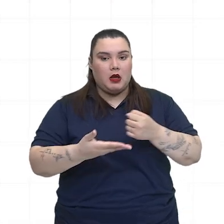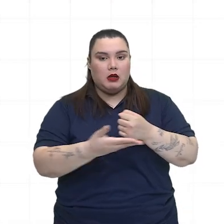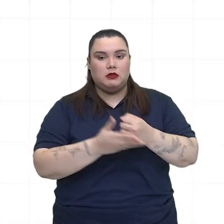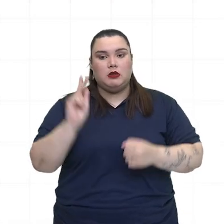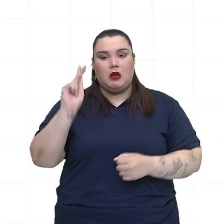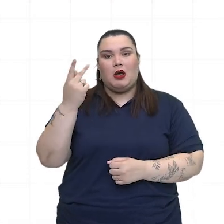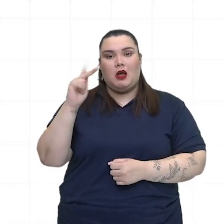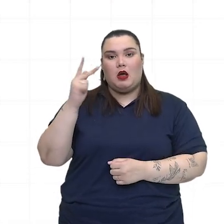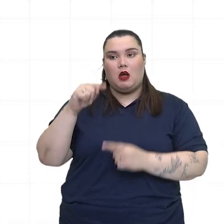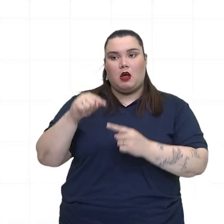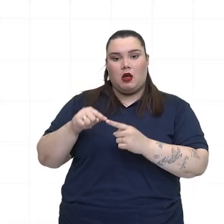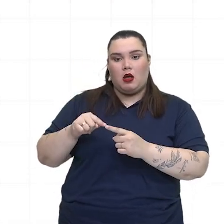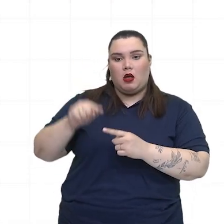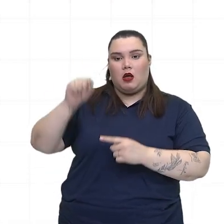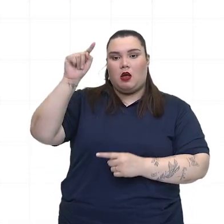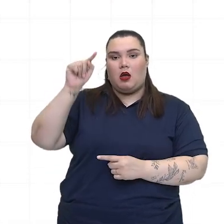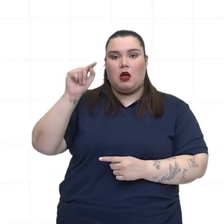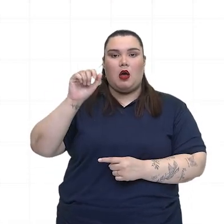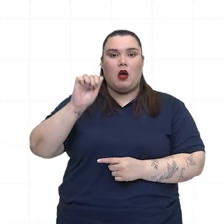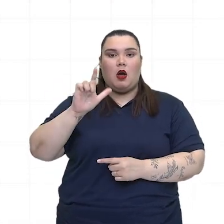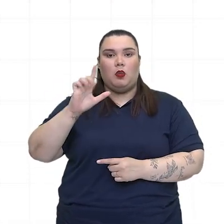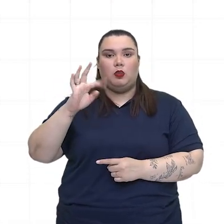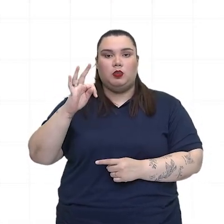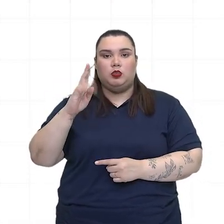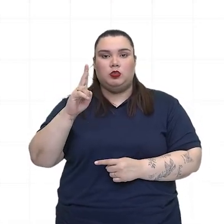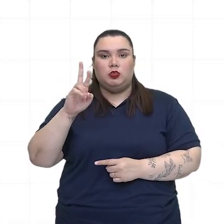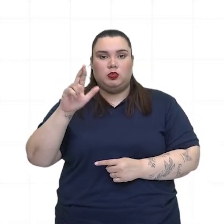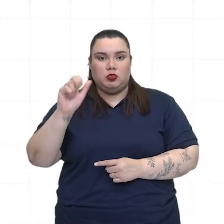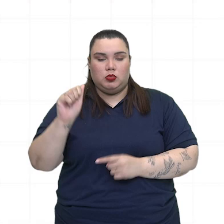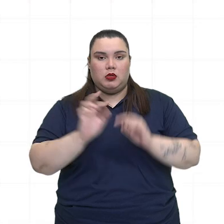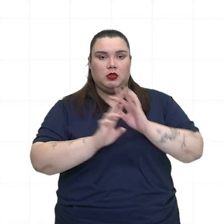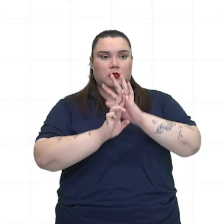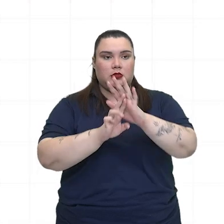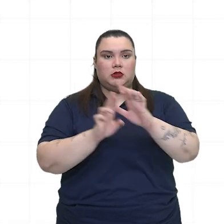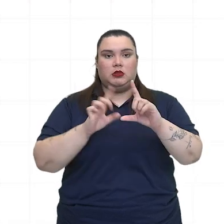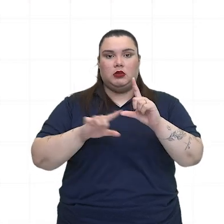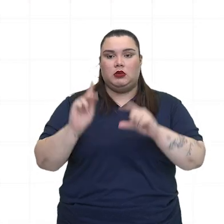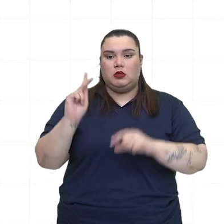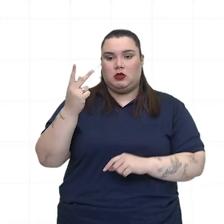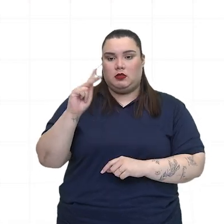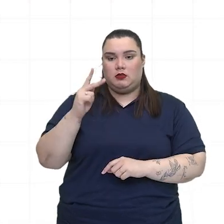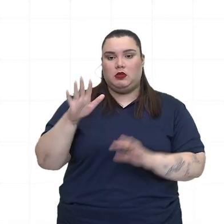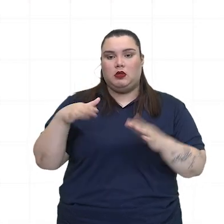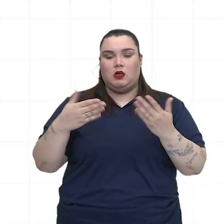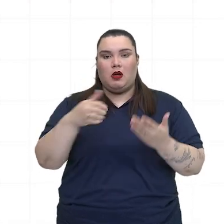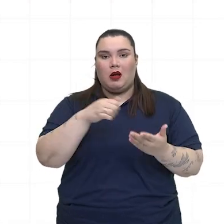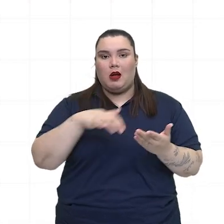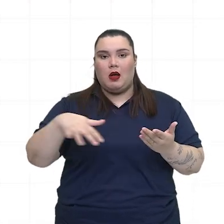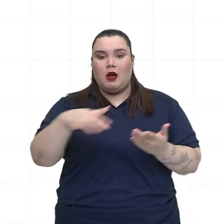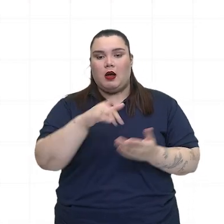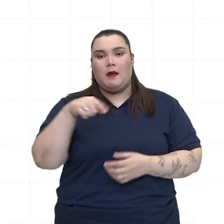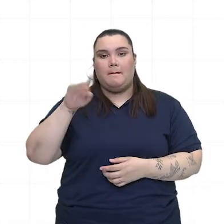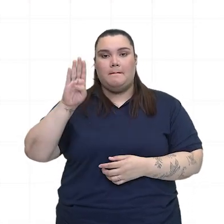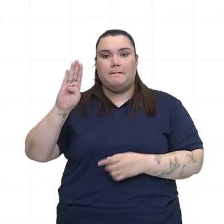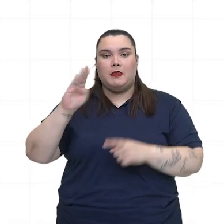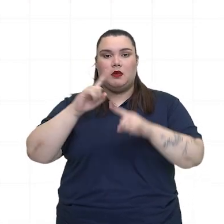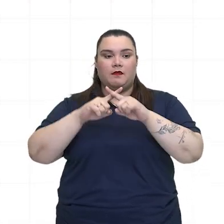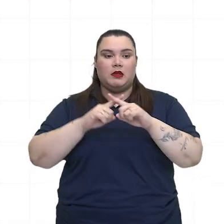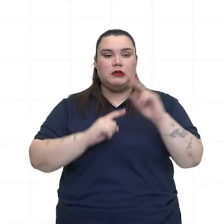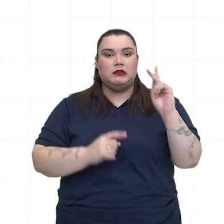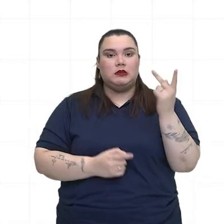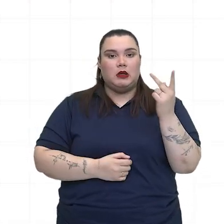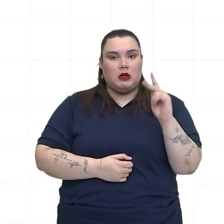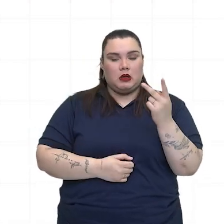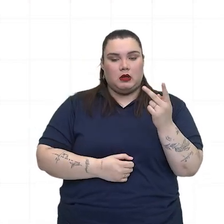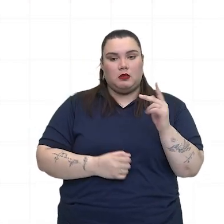a área é dada pelo produto, né, dessas duas dimensões aqui, base vezes altura. No